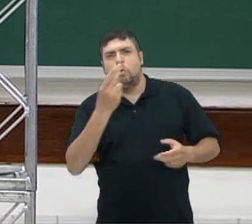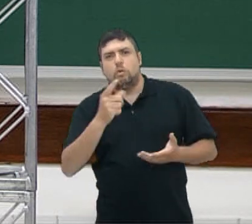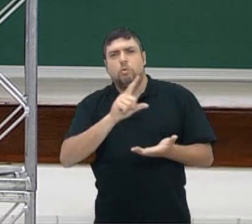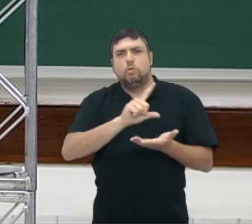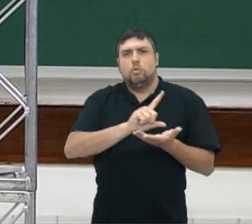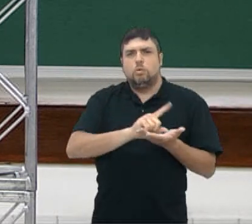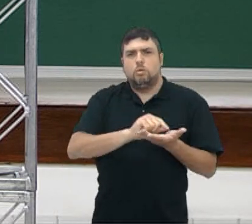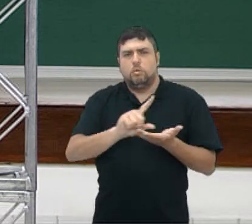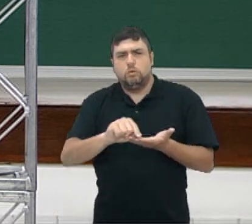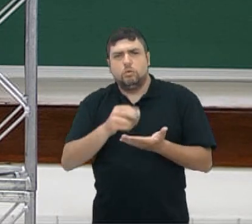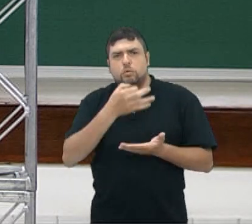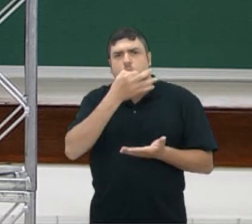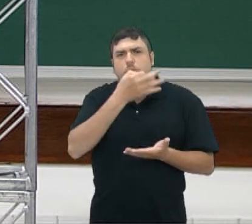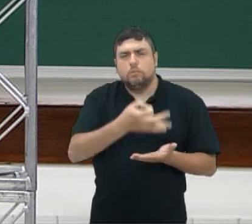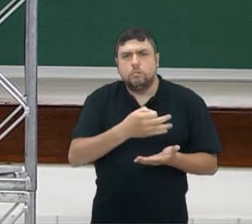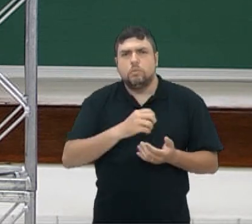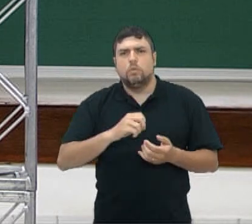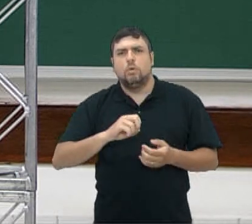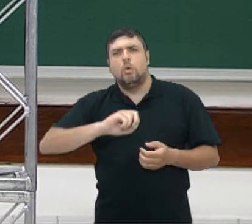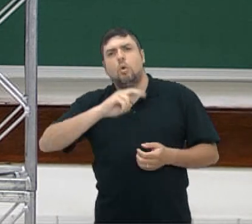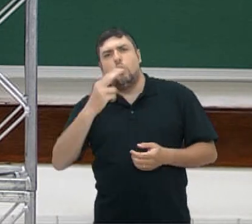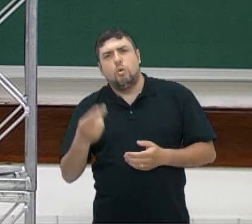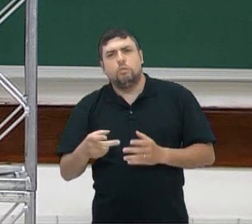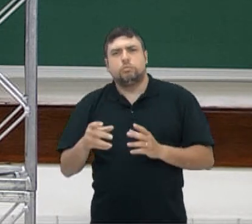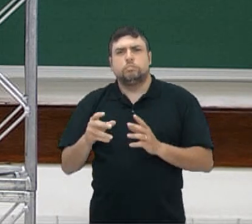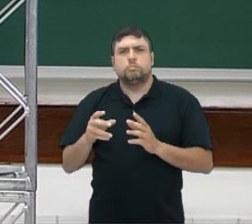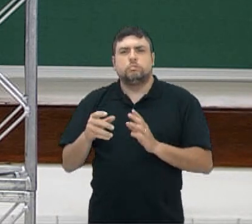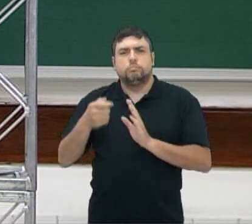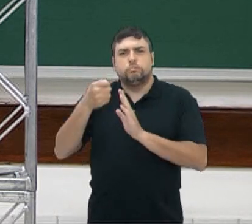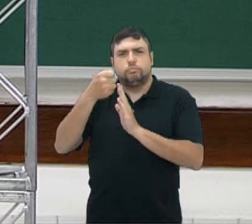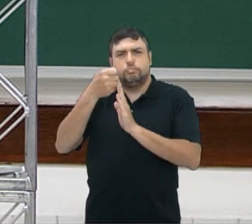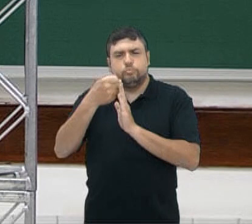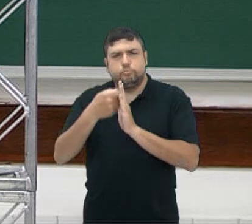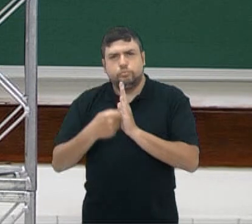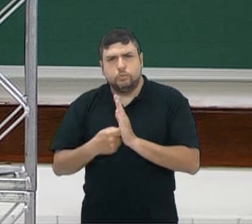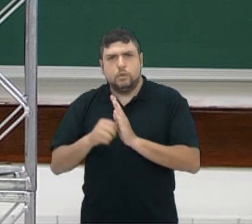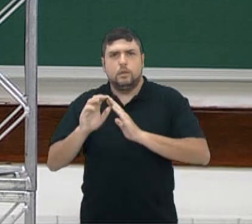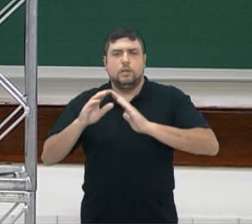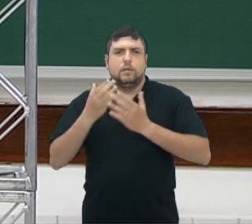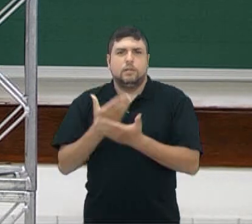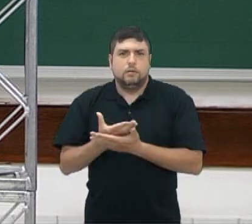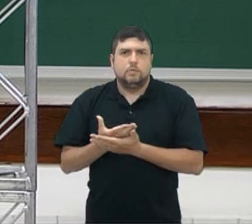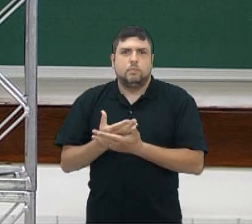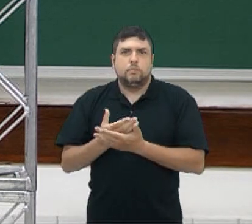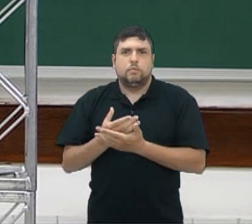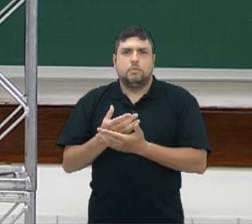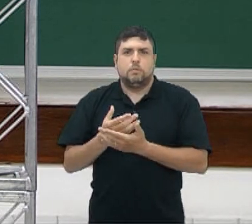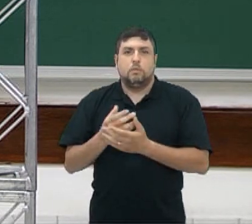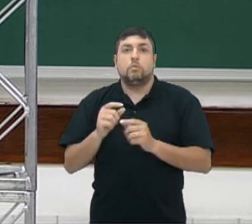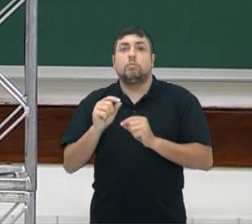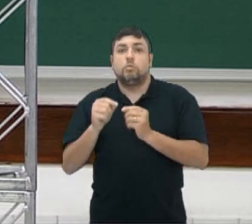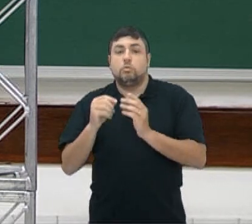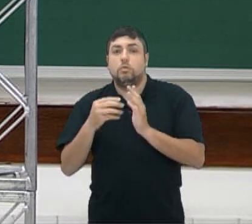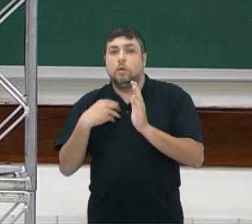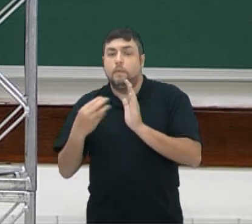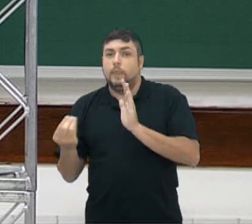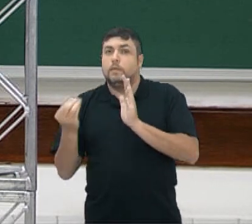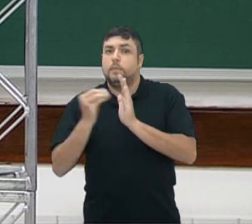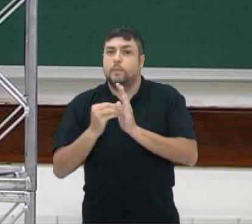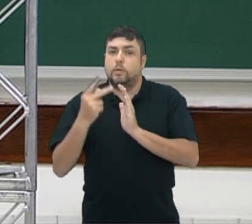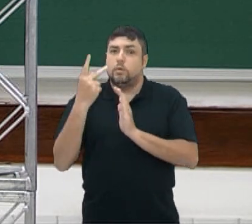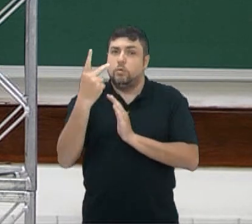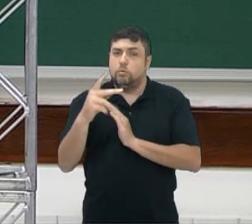opinião, seja uma redação escolar que tenha esse cunho, né, de você falar o que você pensa sobre um assunto, seja